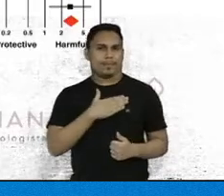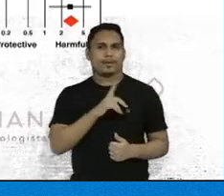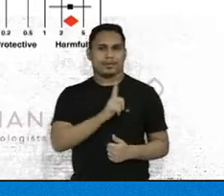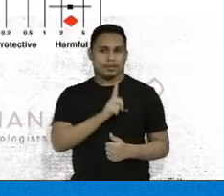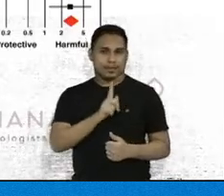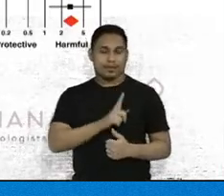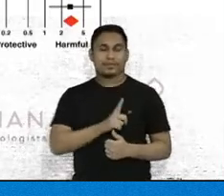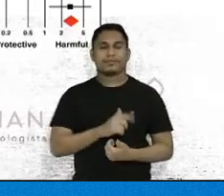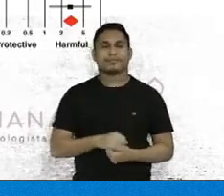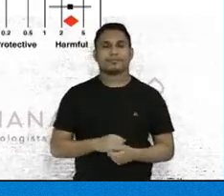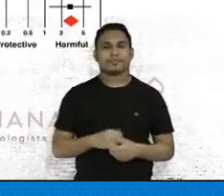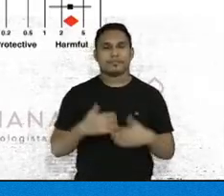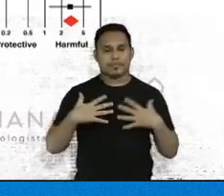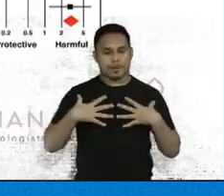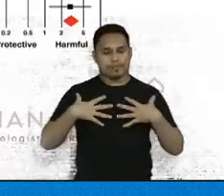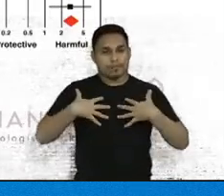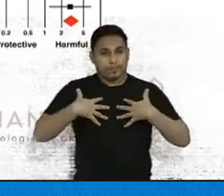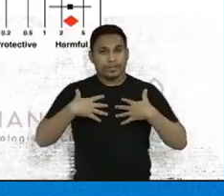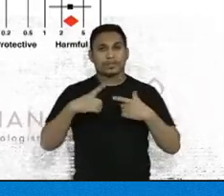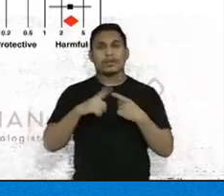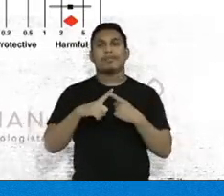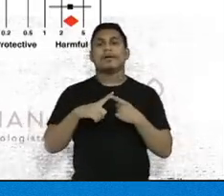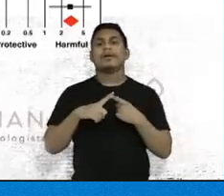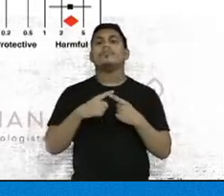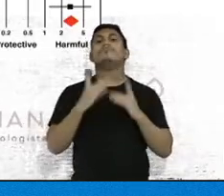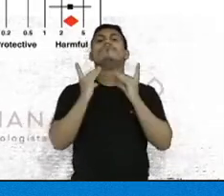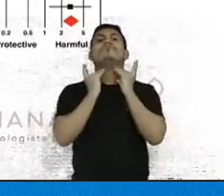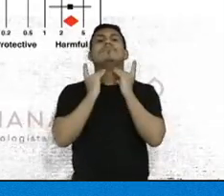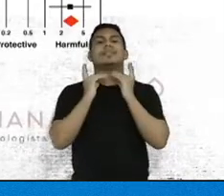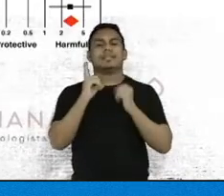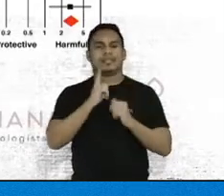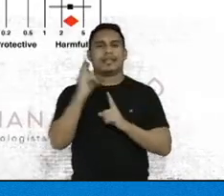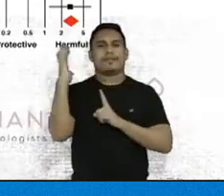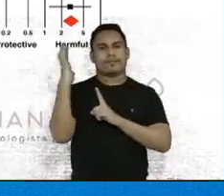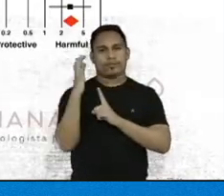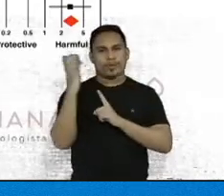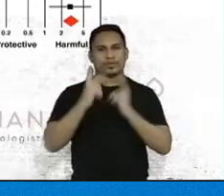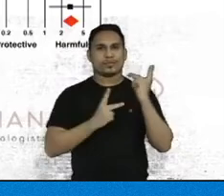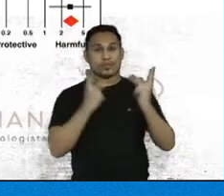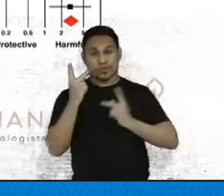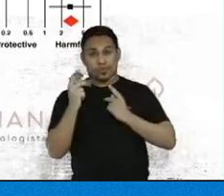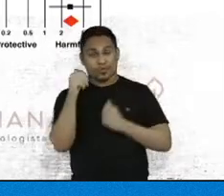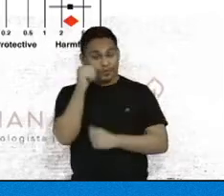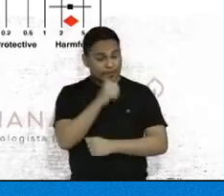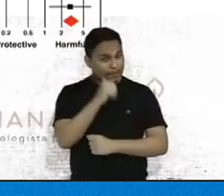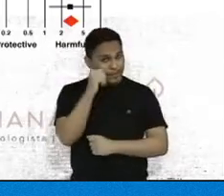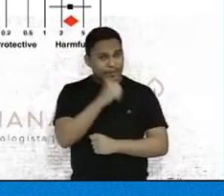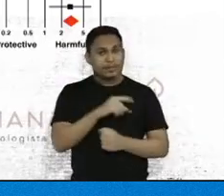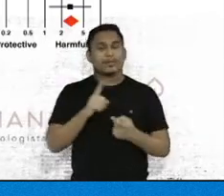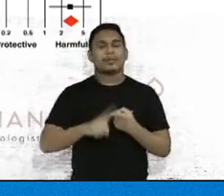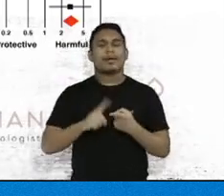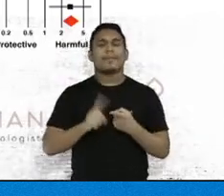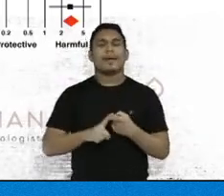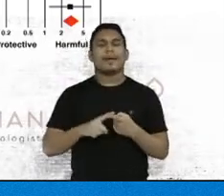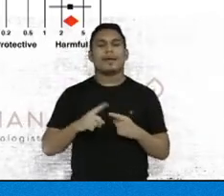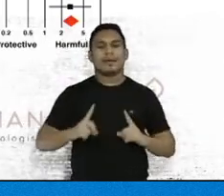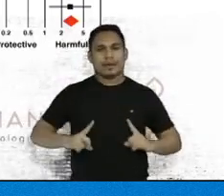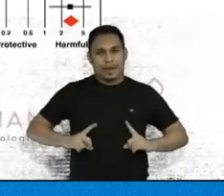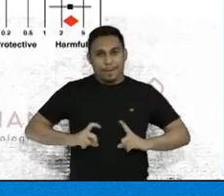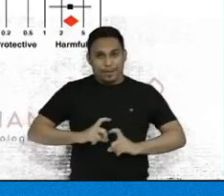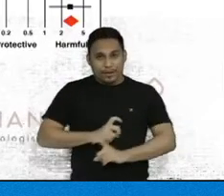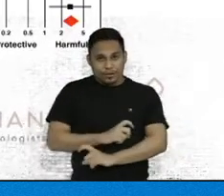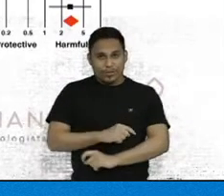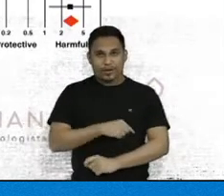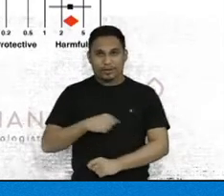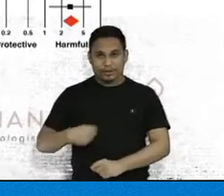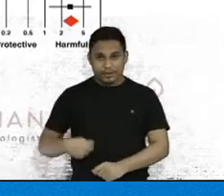sofrem influência dos nossos hormônios femininos, sofrem influência da nossa microbiota intestinal e outras coisas